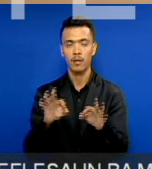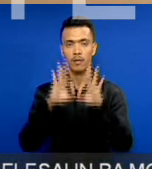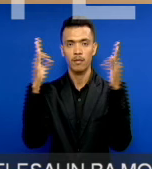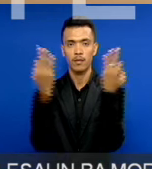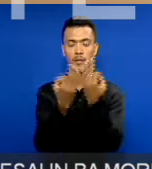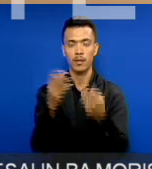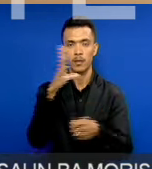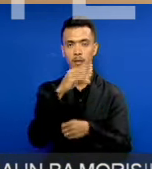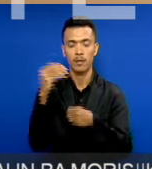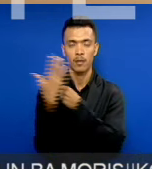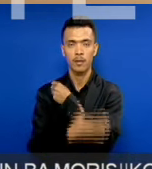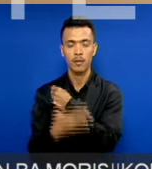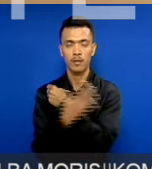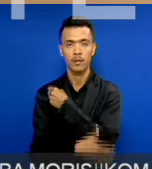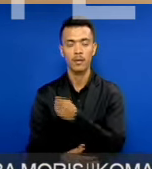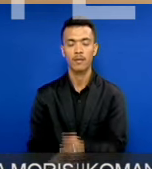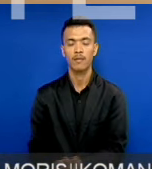na nação.